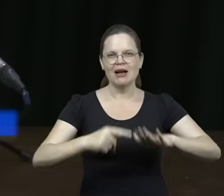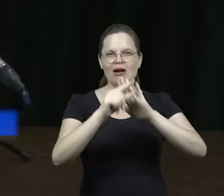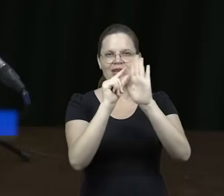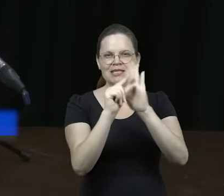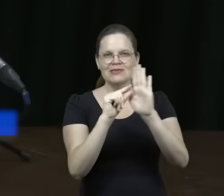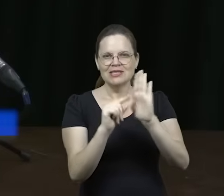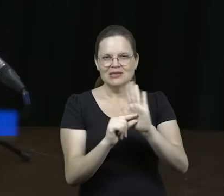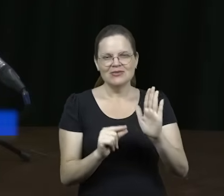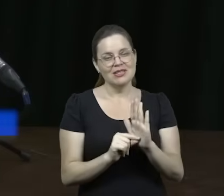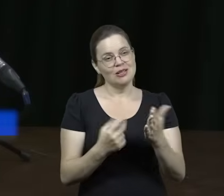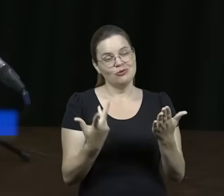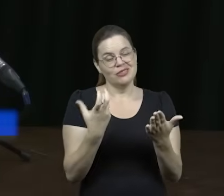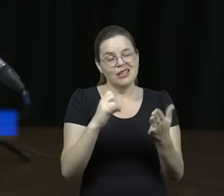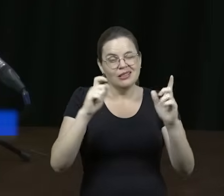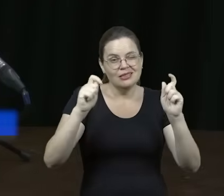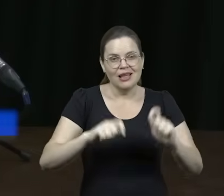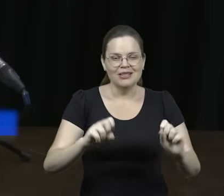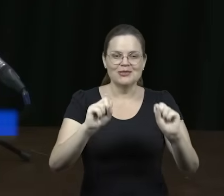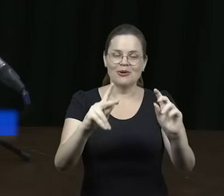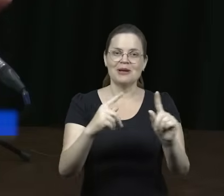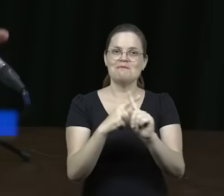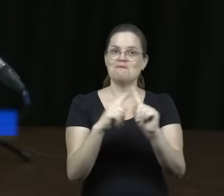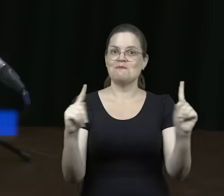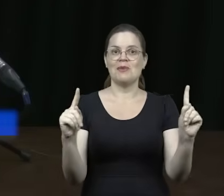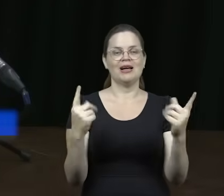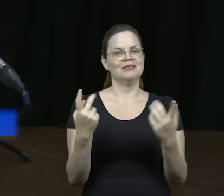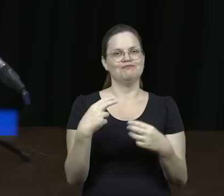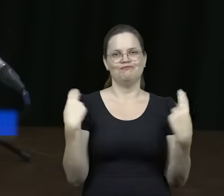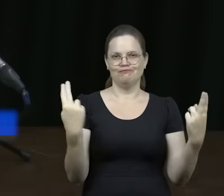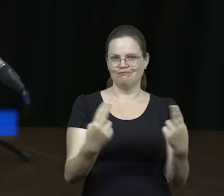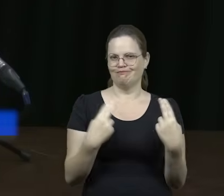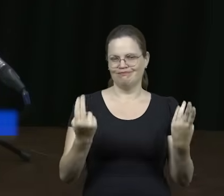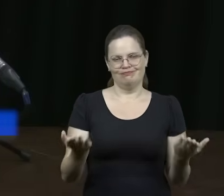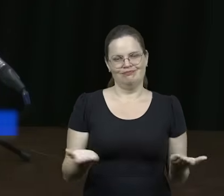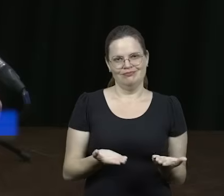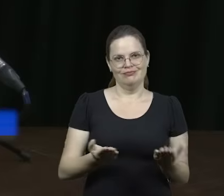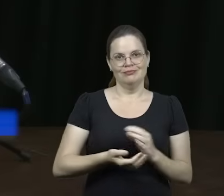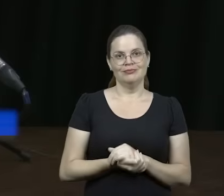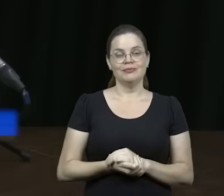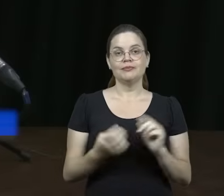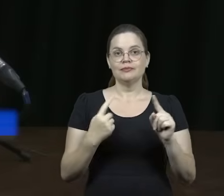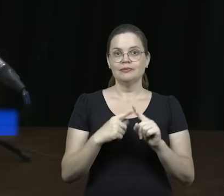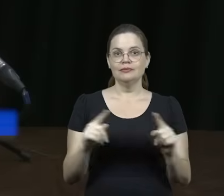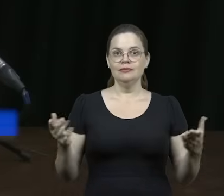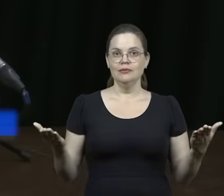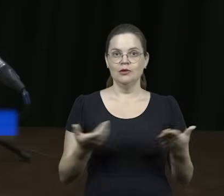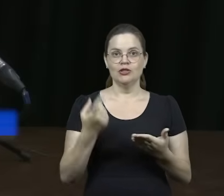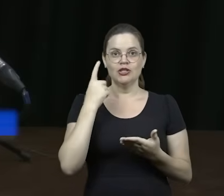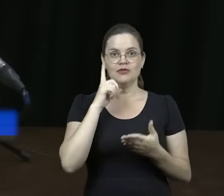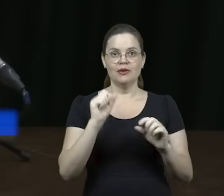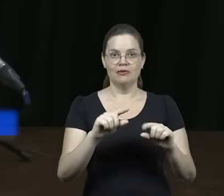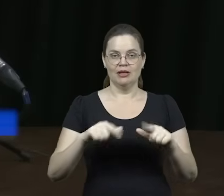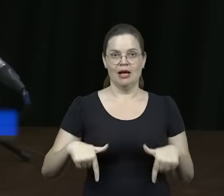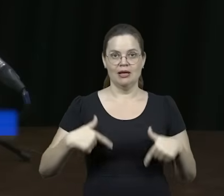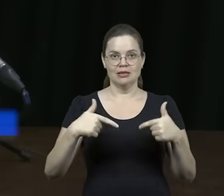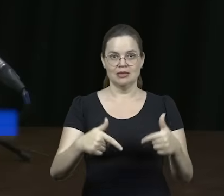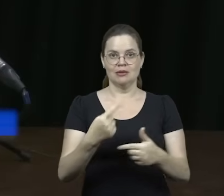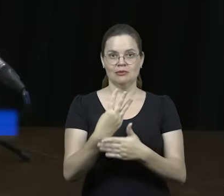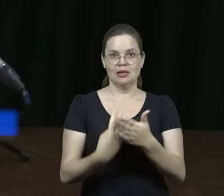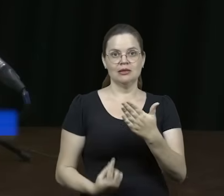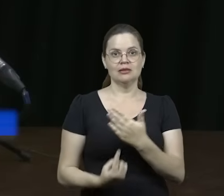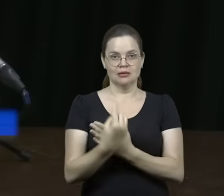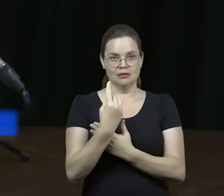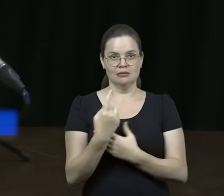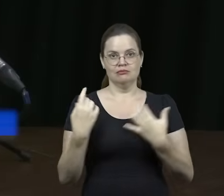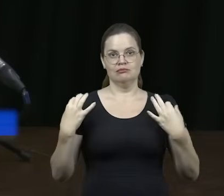falando de versículo por versículo, não é possível, são muitas as promessas aqui, mas nós vamos focar na ação da Trindade,